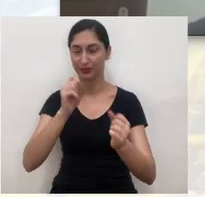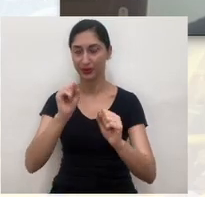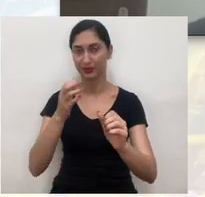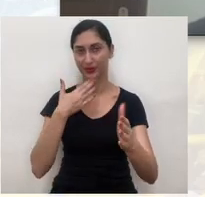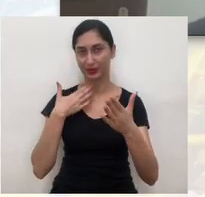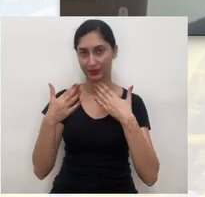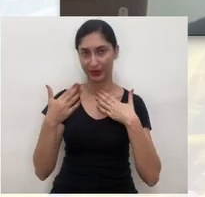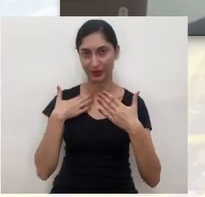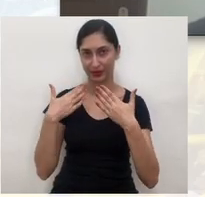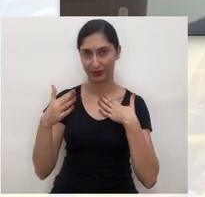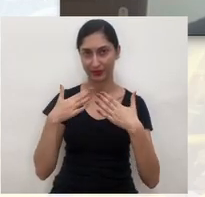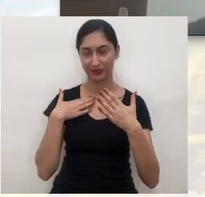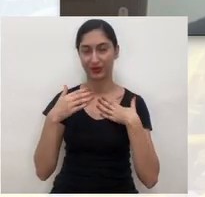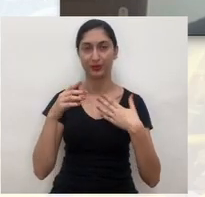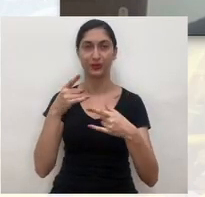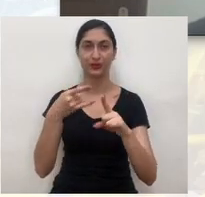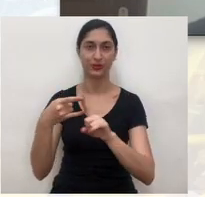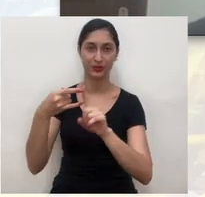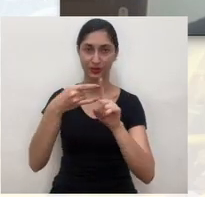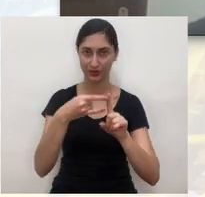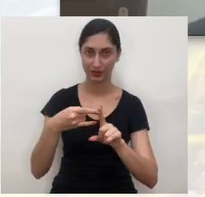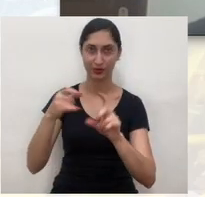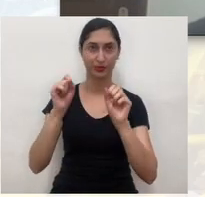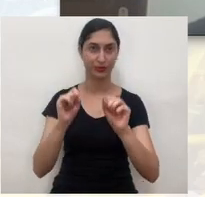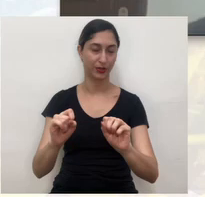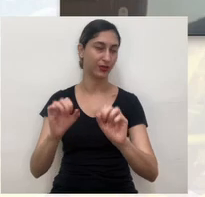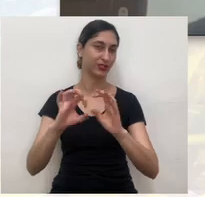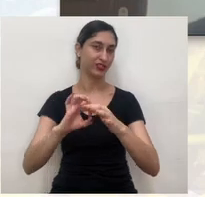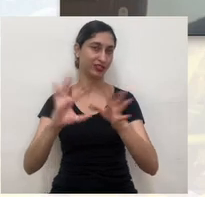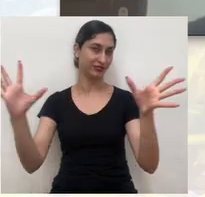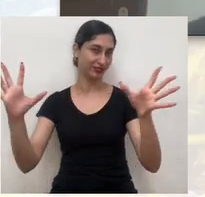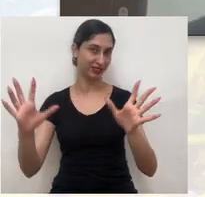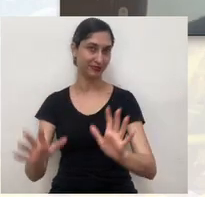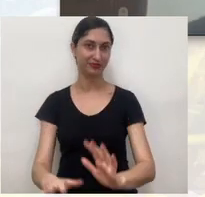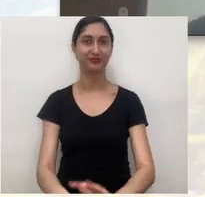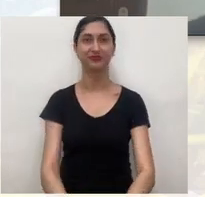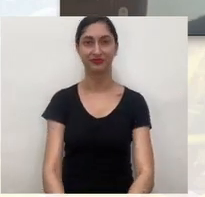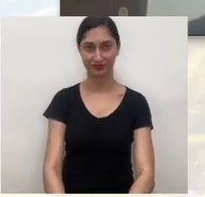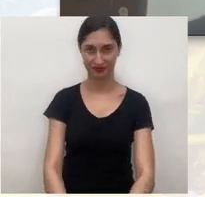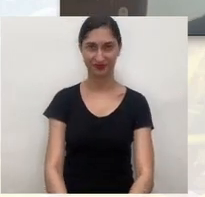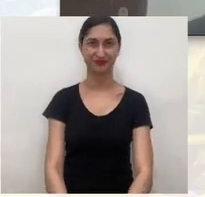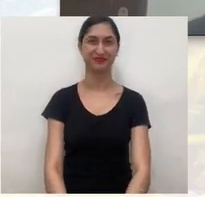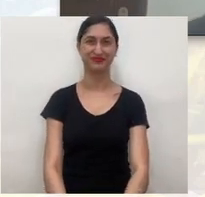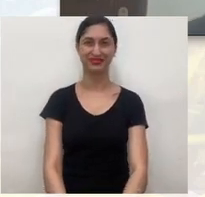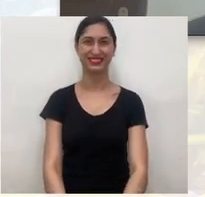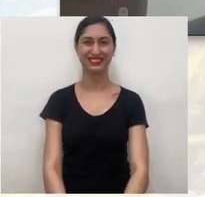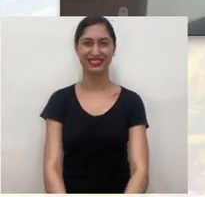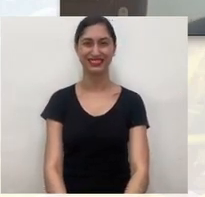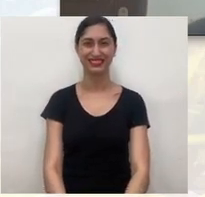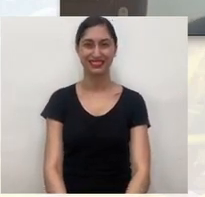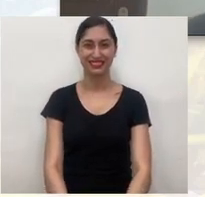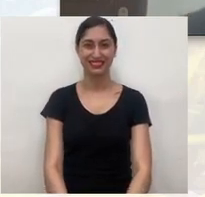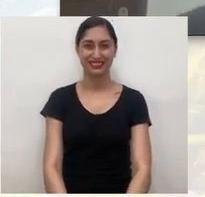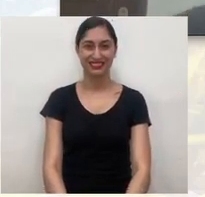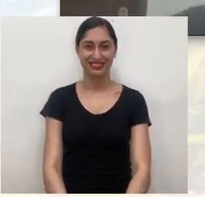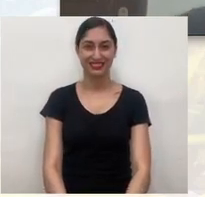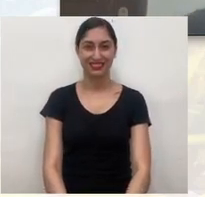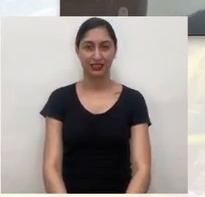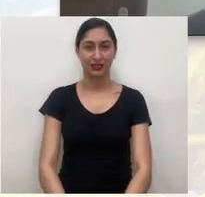por Zoom, por qualquer coisa, sem nenhum problema. Tá? Filho, depois vocês dão um repasse para a gente das soluções